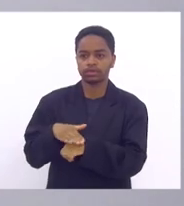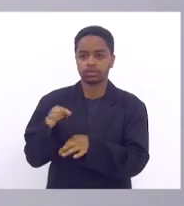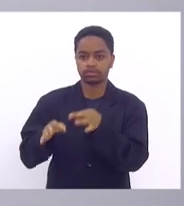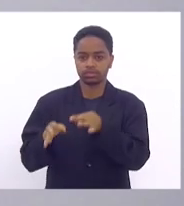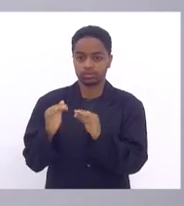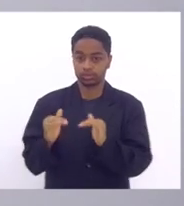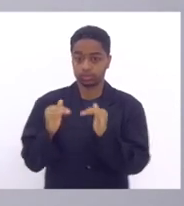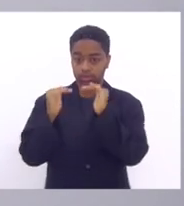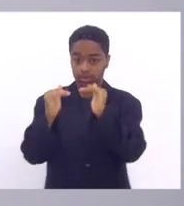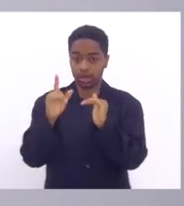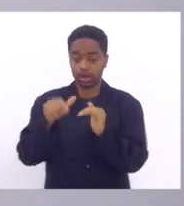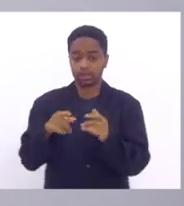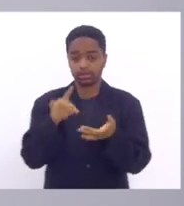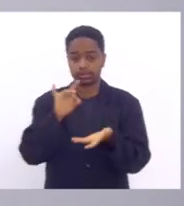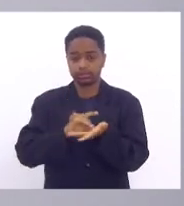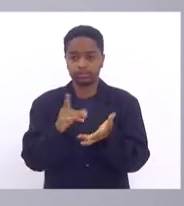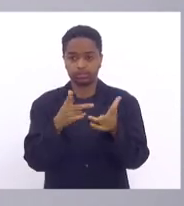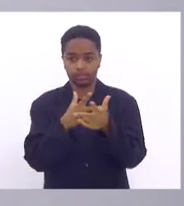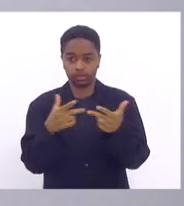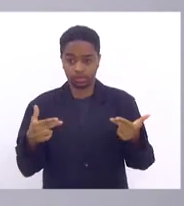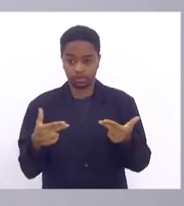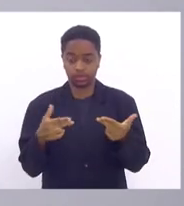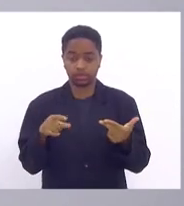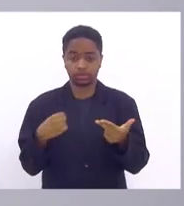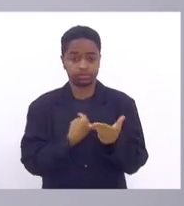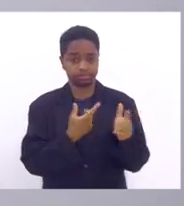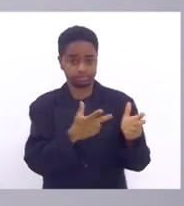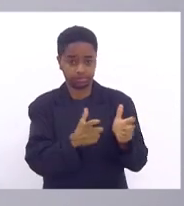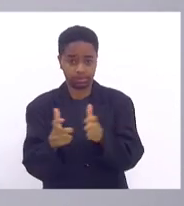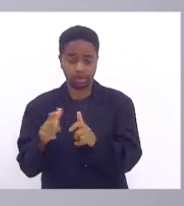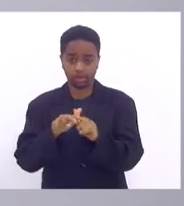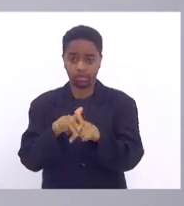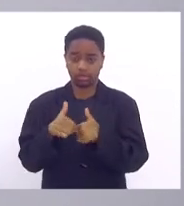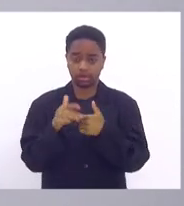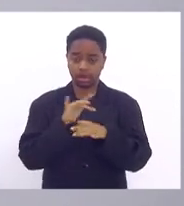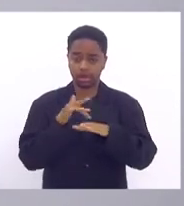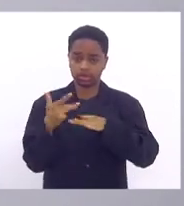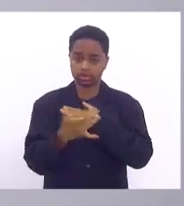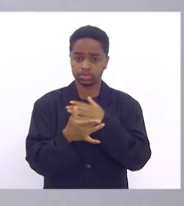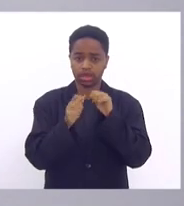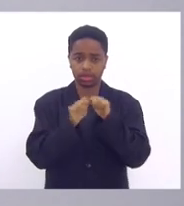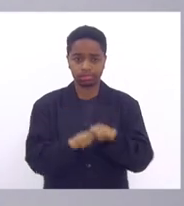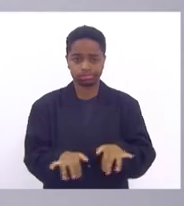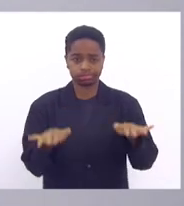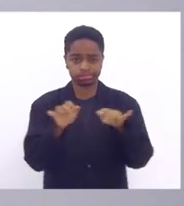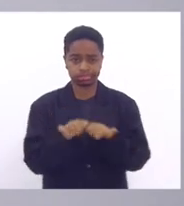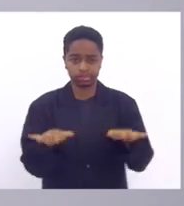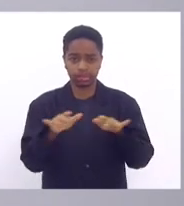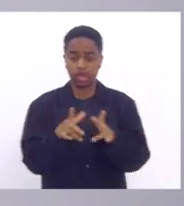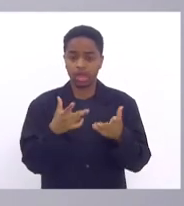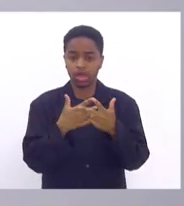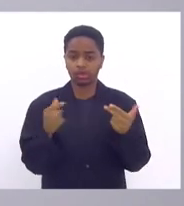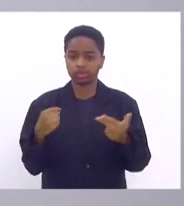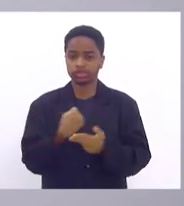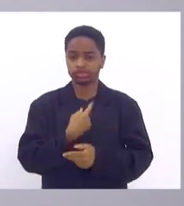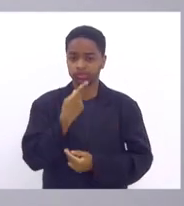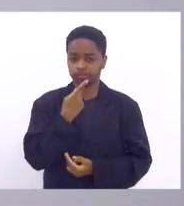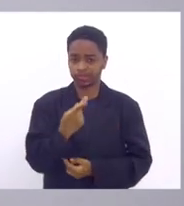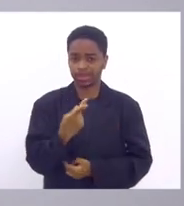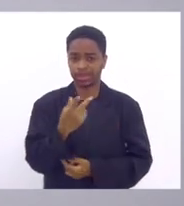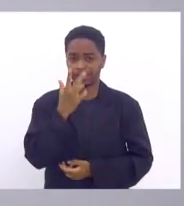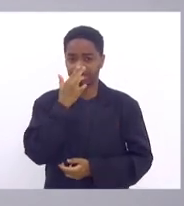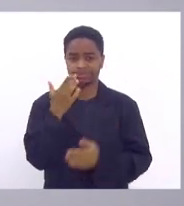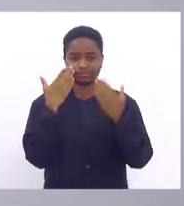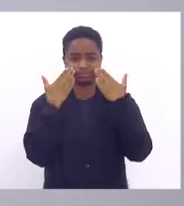que é algo real advento da das redes sociais e tal tudo que a gente fala se torna mais